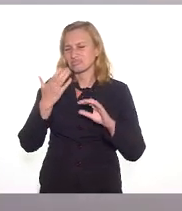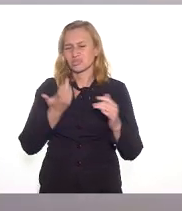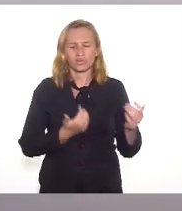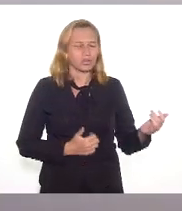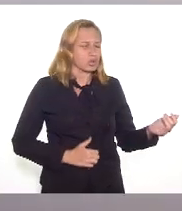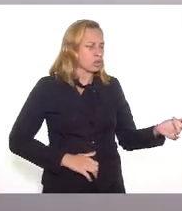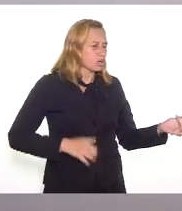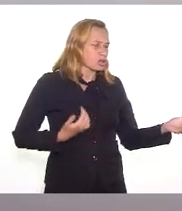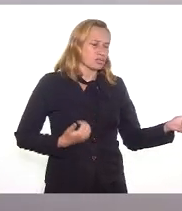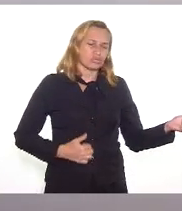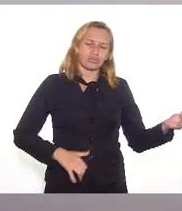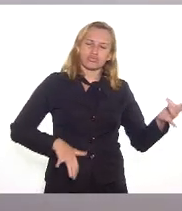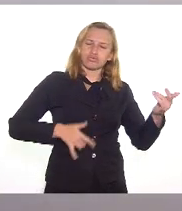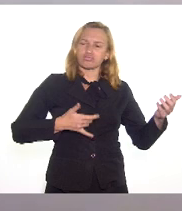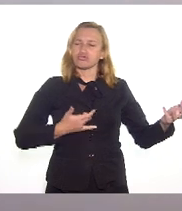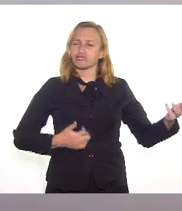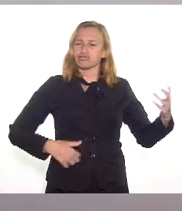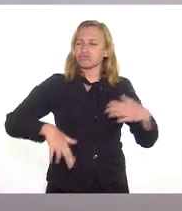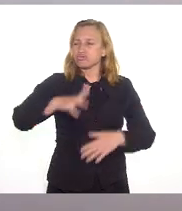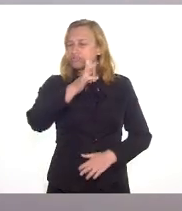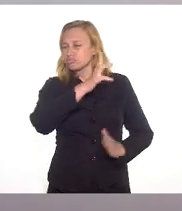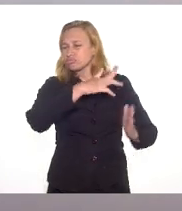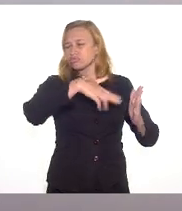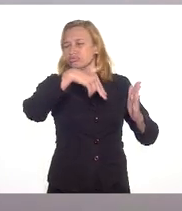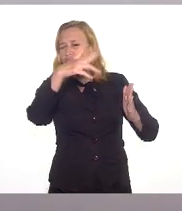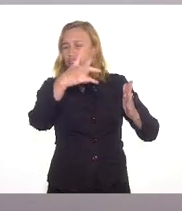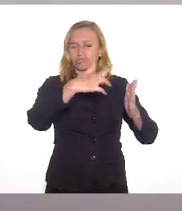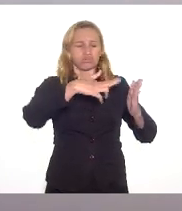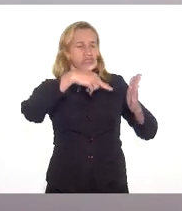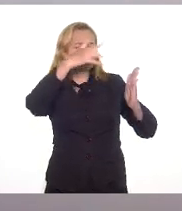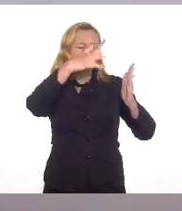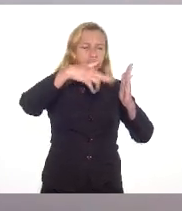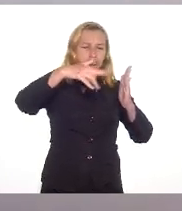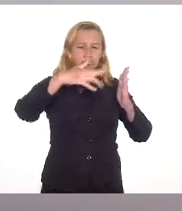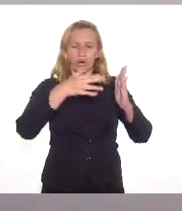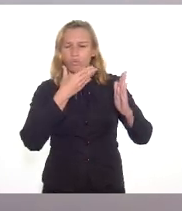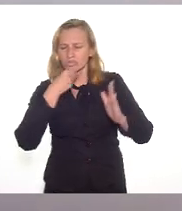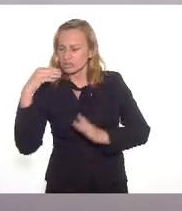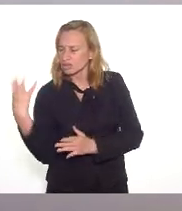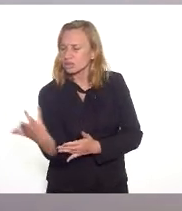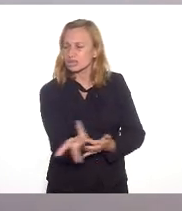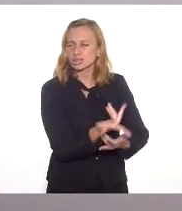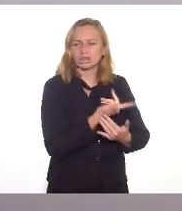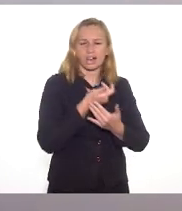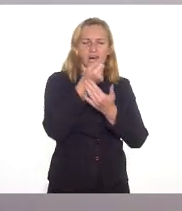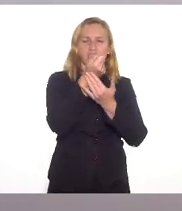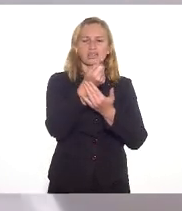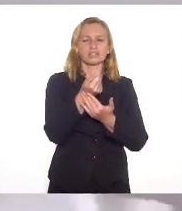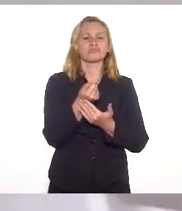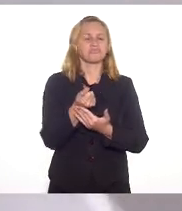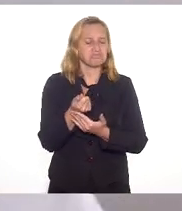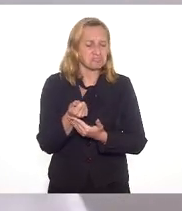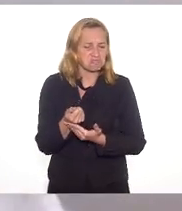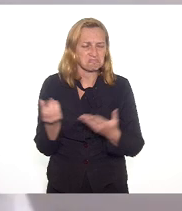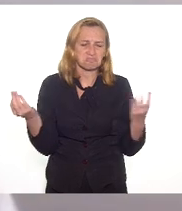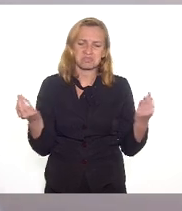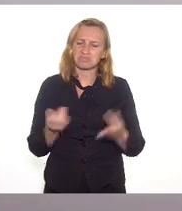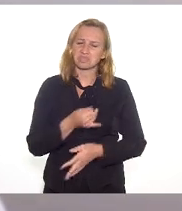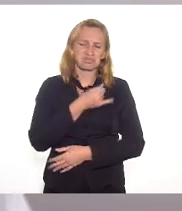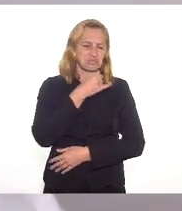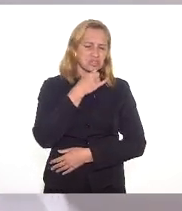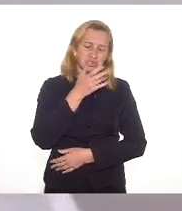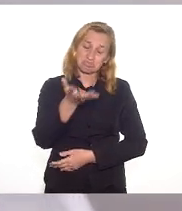violonista, grande pintor, homem das artes, né? Ou seja, realmente é